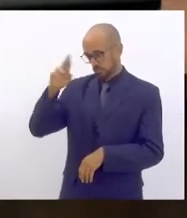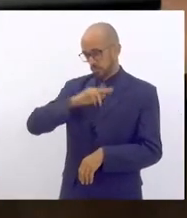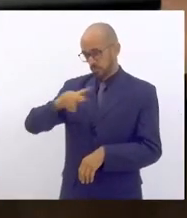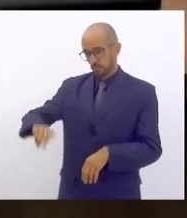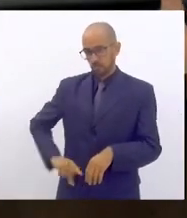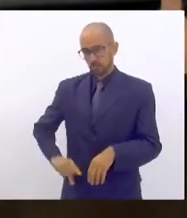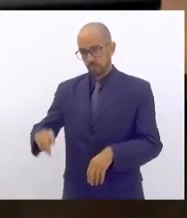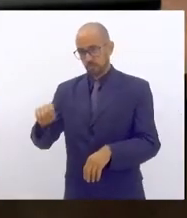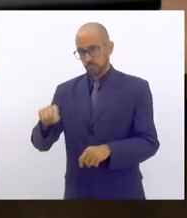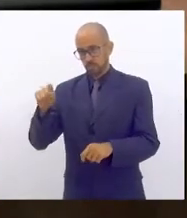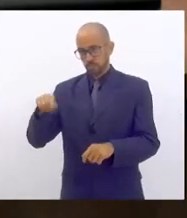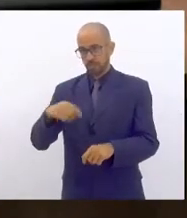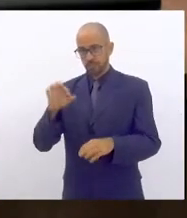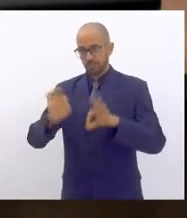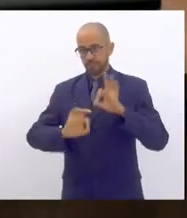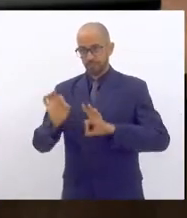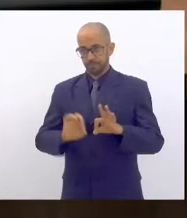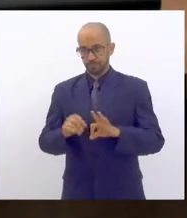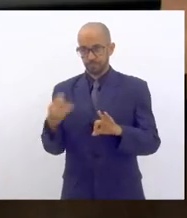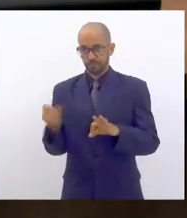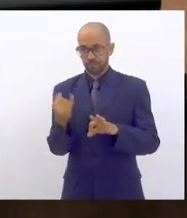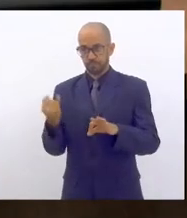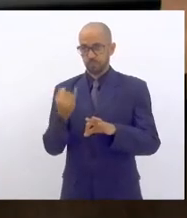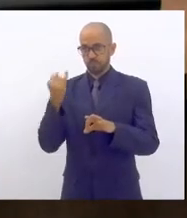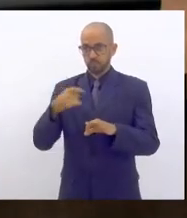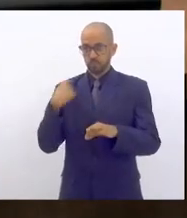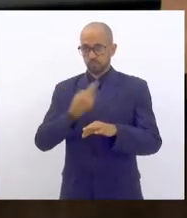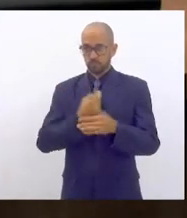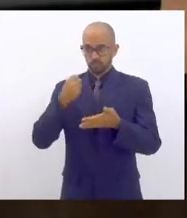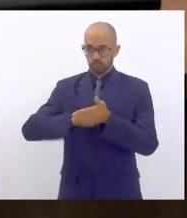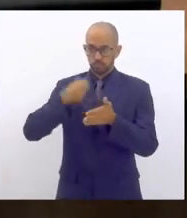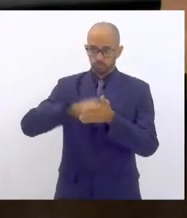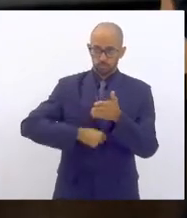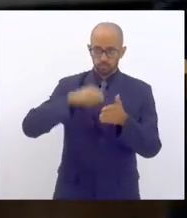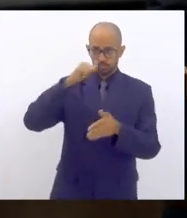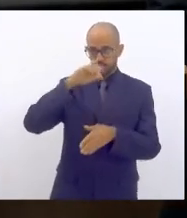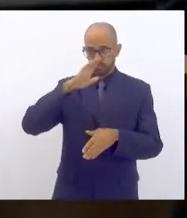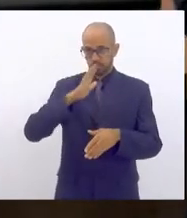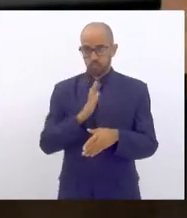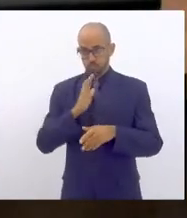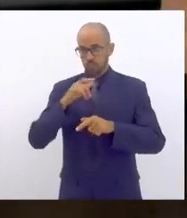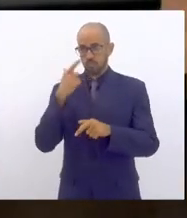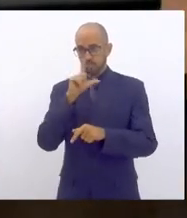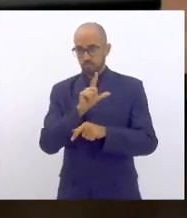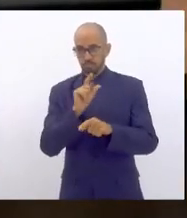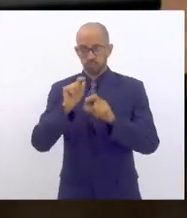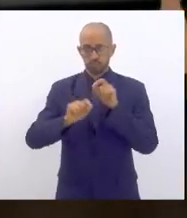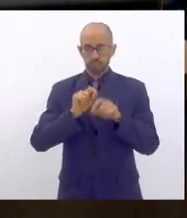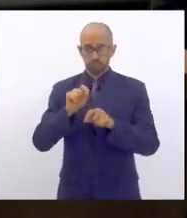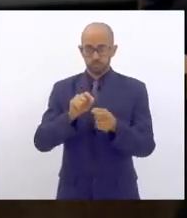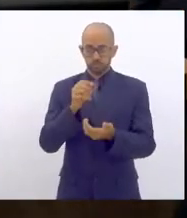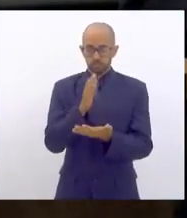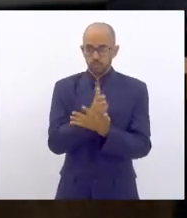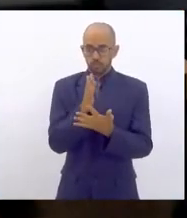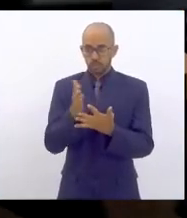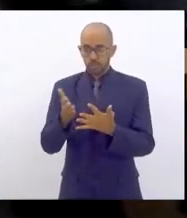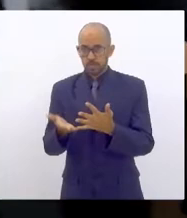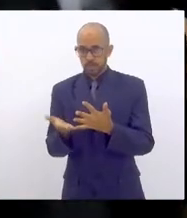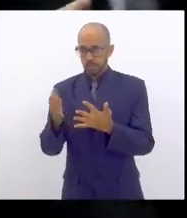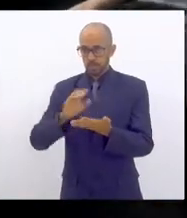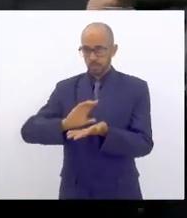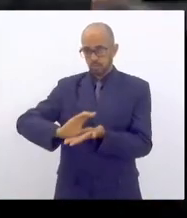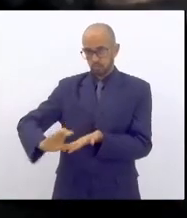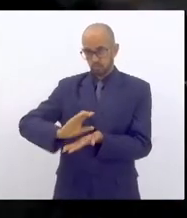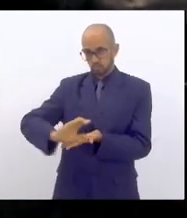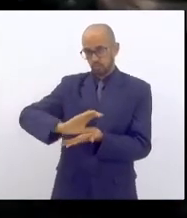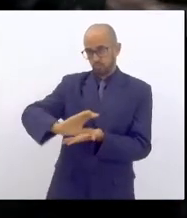projeto é de extrema importância. A gente tem lutado muito no Brasil para que a gente consiga ter financiamento para a educação que